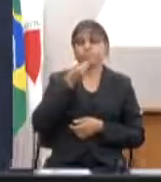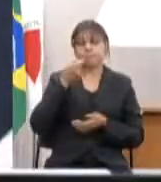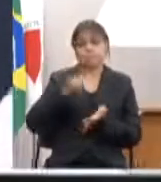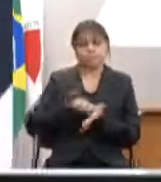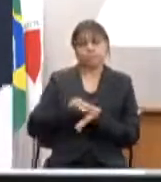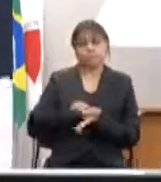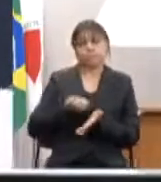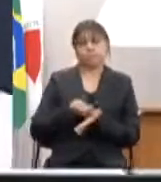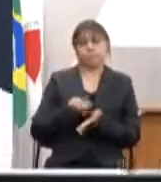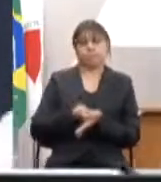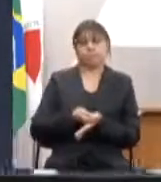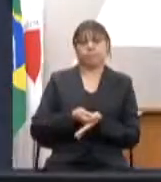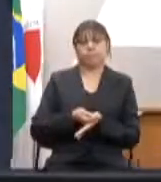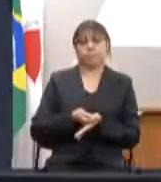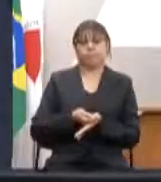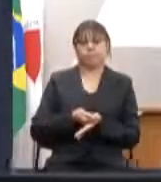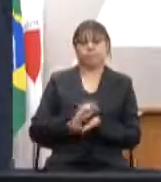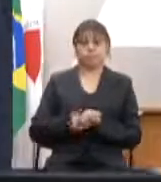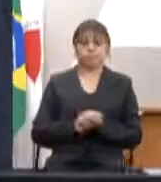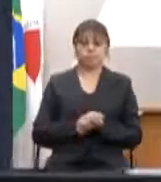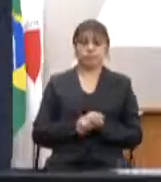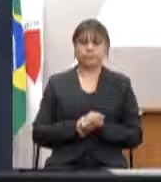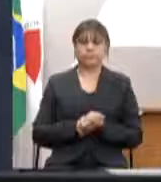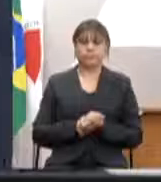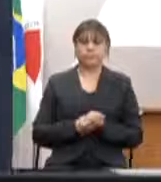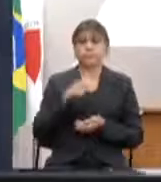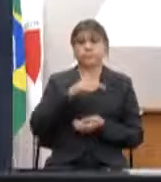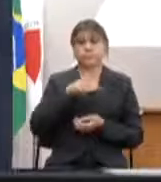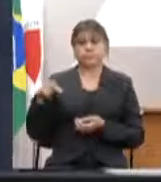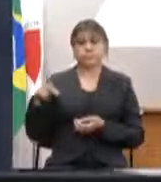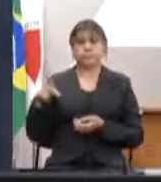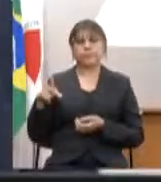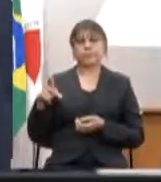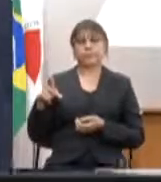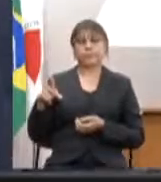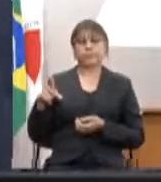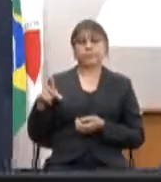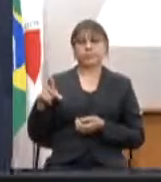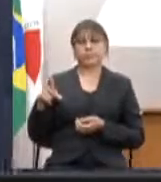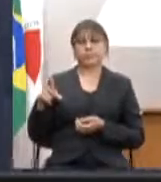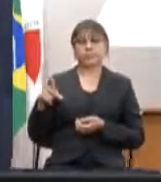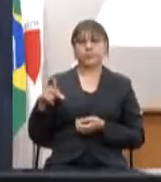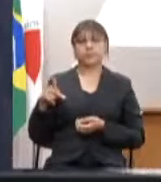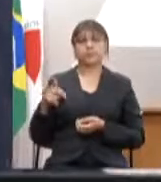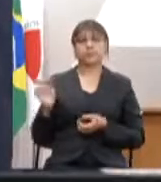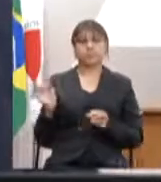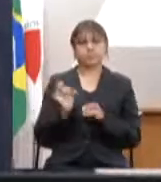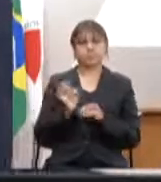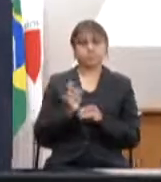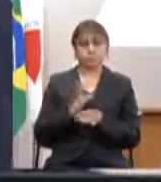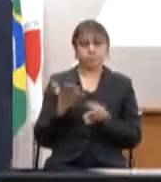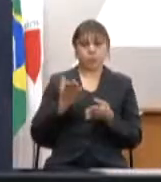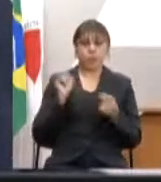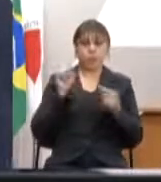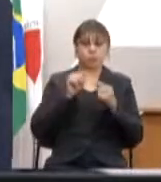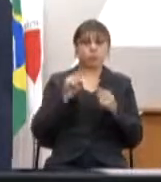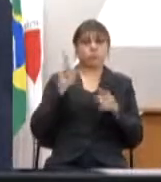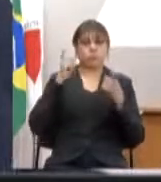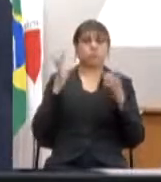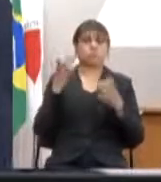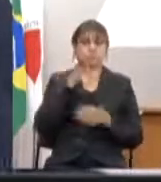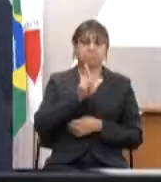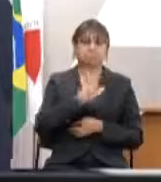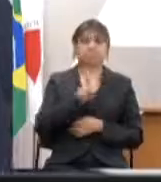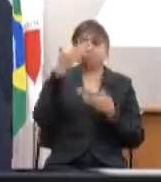obrigatória impositiva a presidência cumprida a finalidade da reunião a presidência